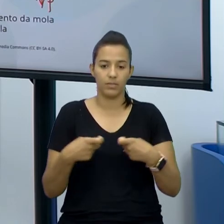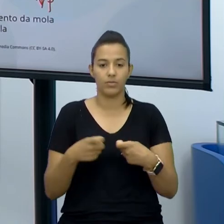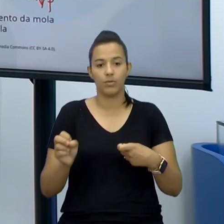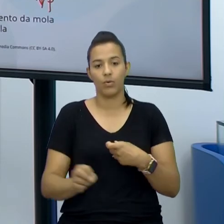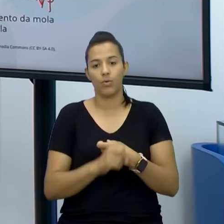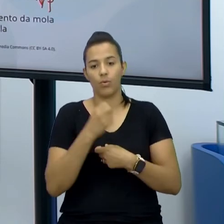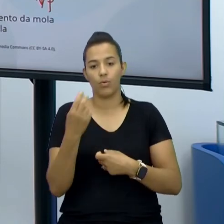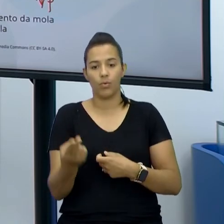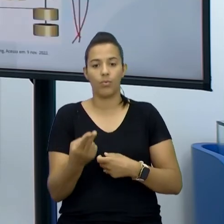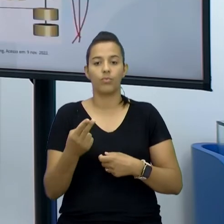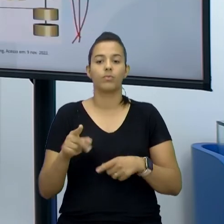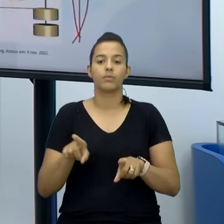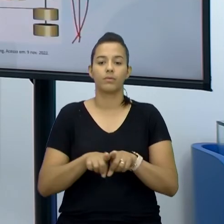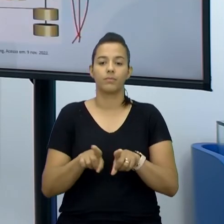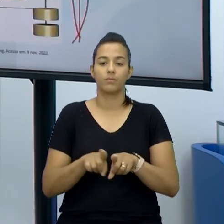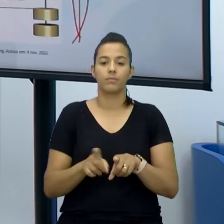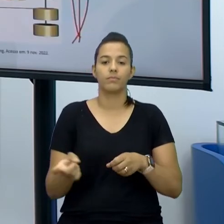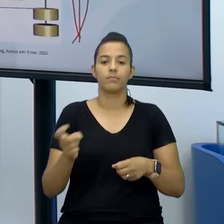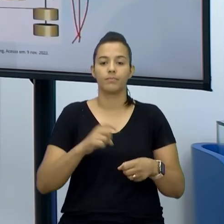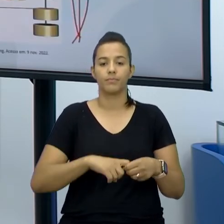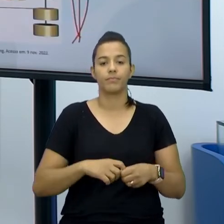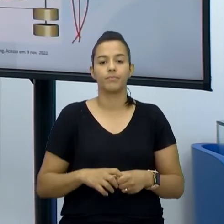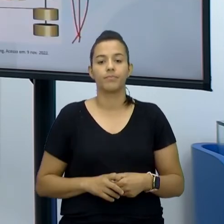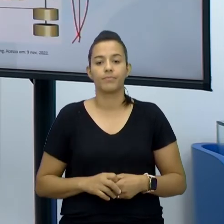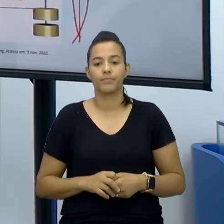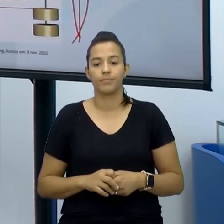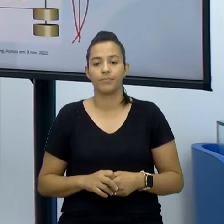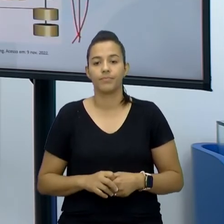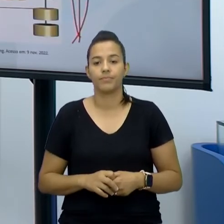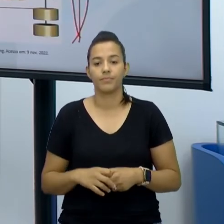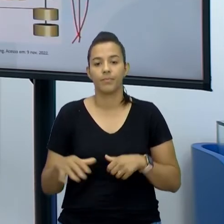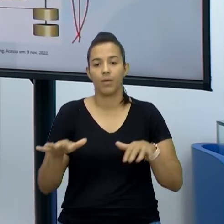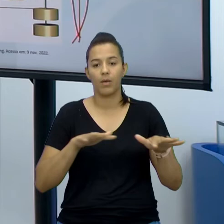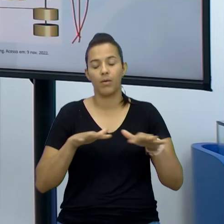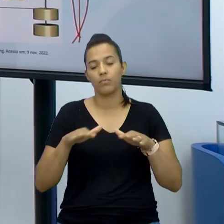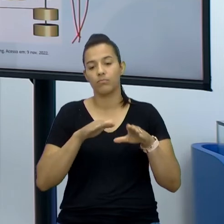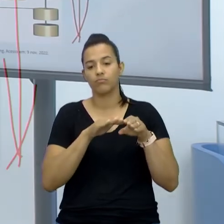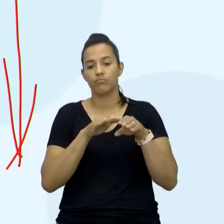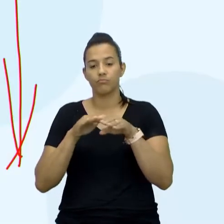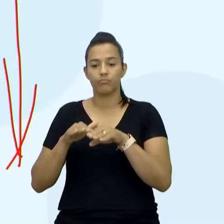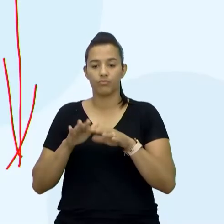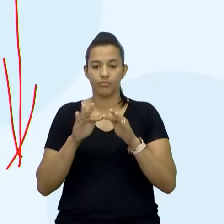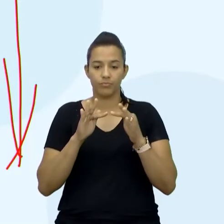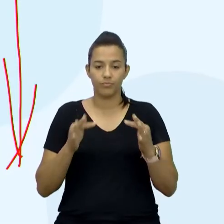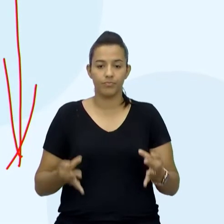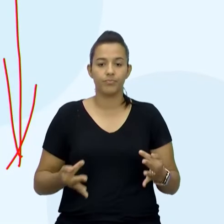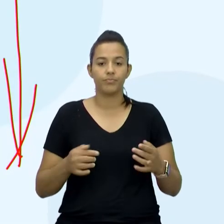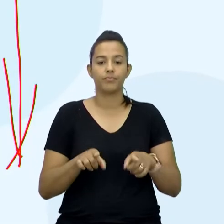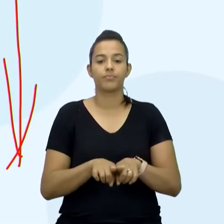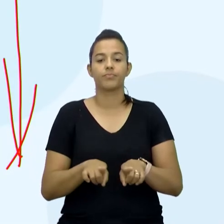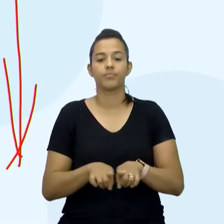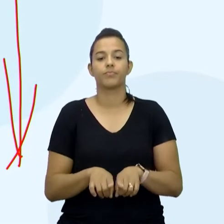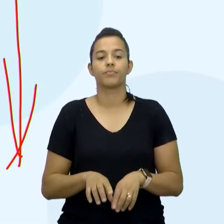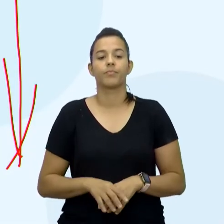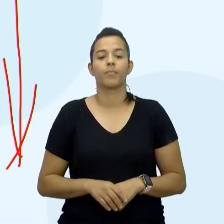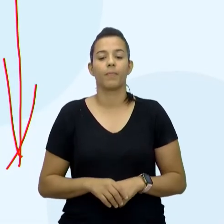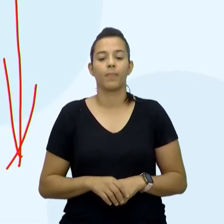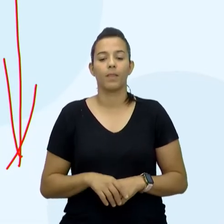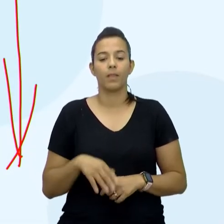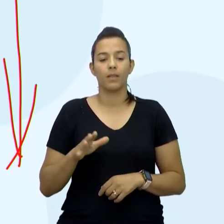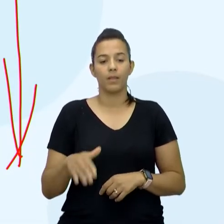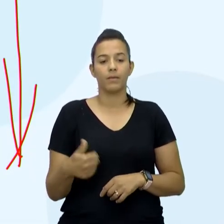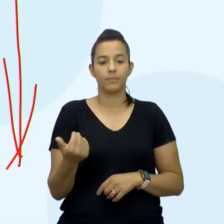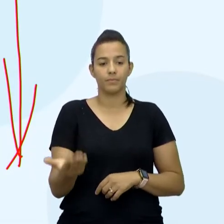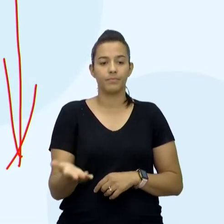força restauradora. O movimento harmônico simples, o que é o movimento harmônico simples? É